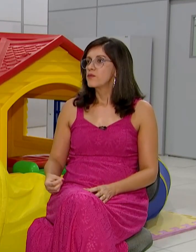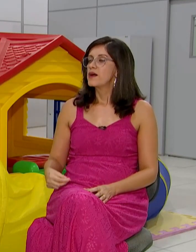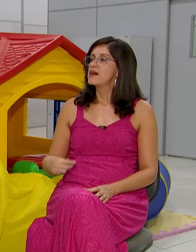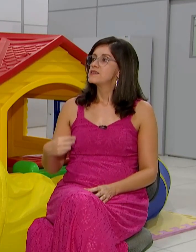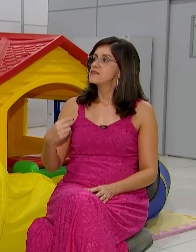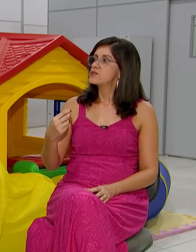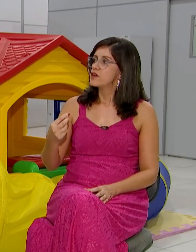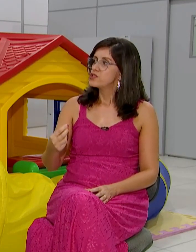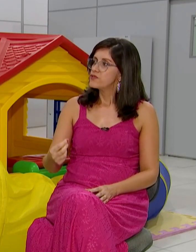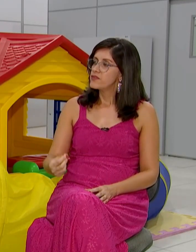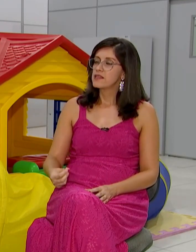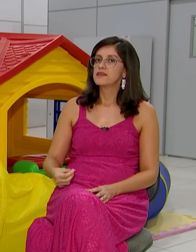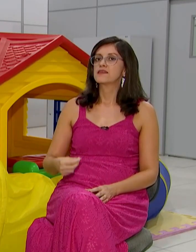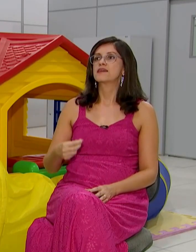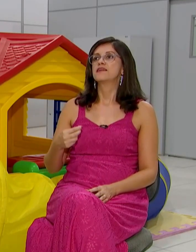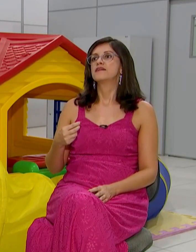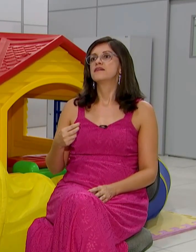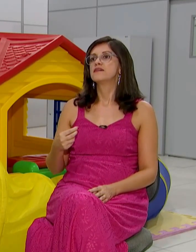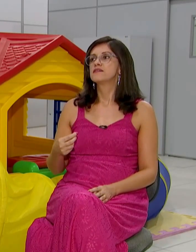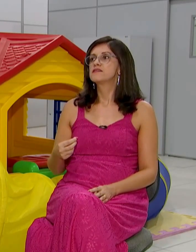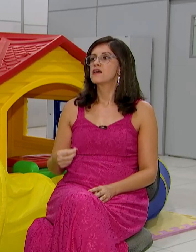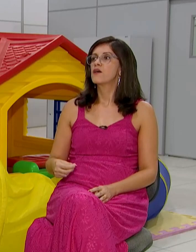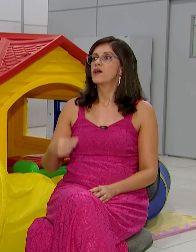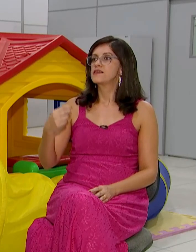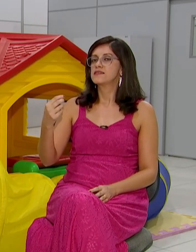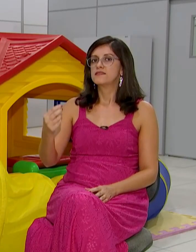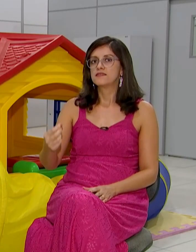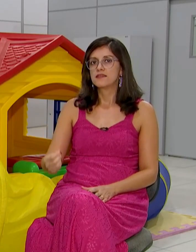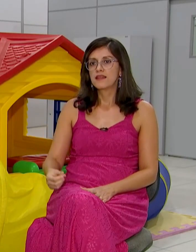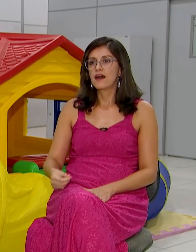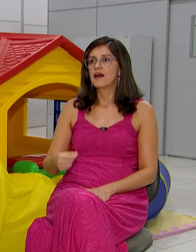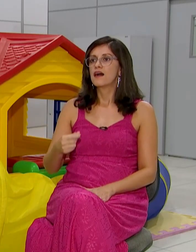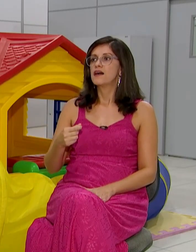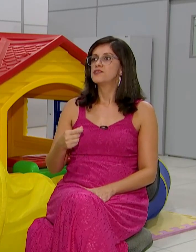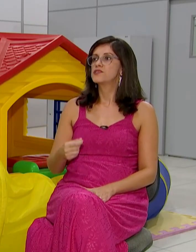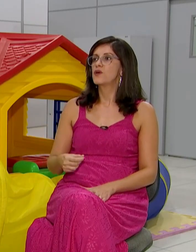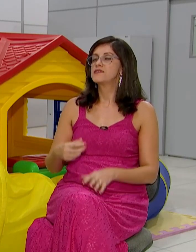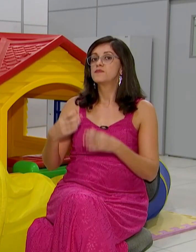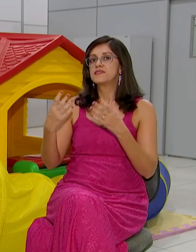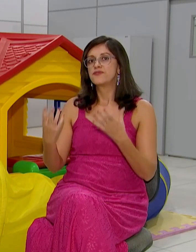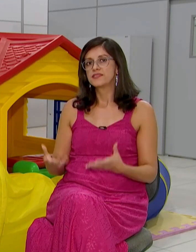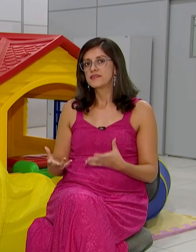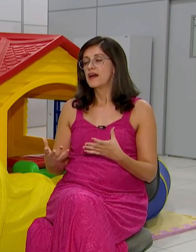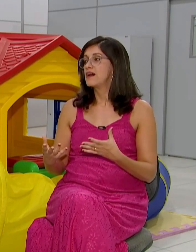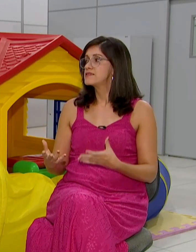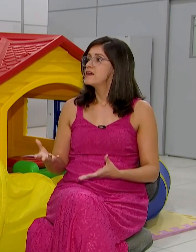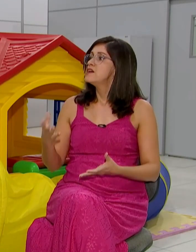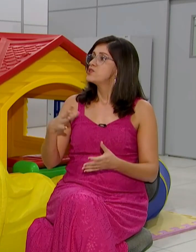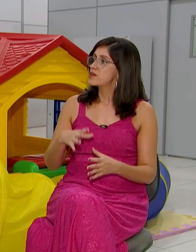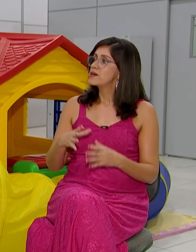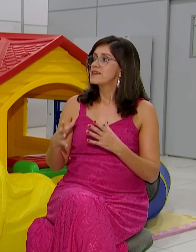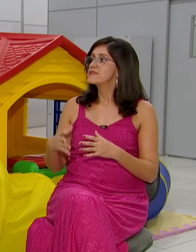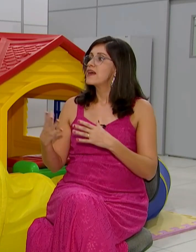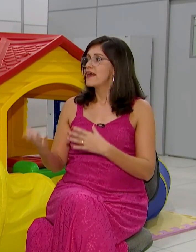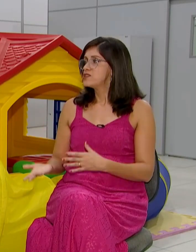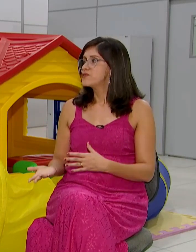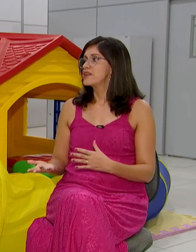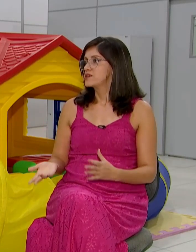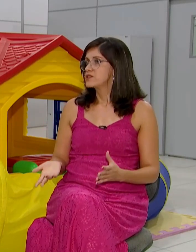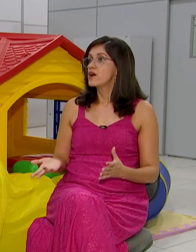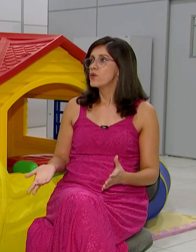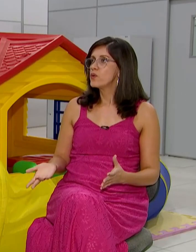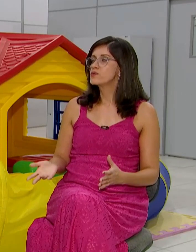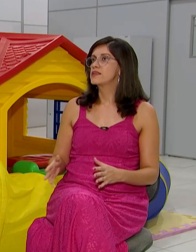conhecer um pouquinho mais dessa história de vida dessa criança, quais as necessidades, quais as especificidades, já que uma criança